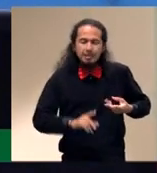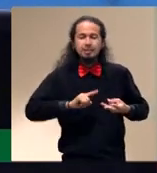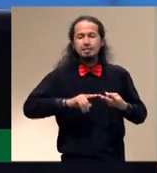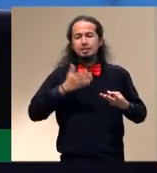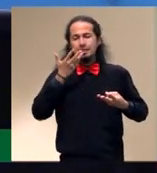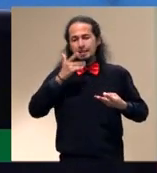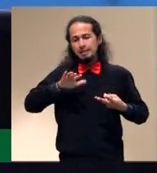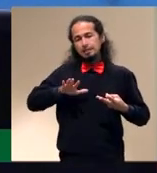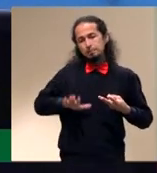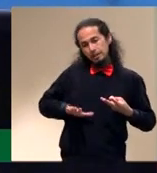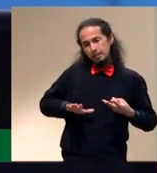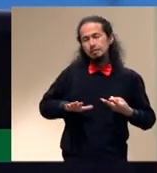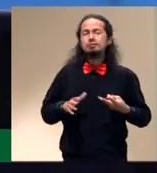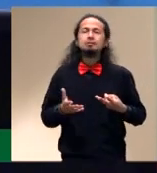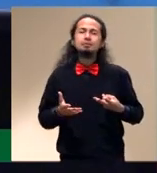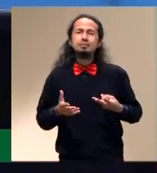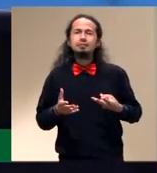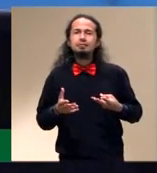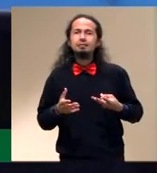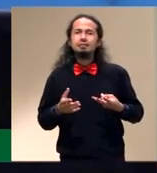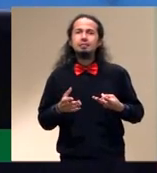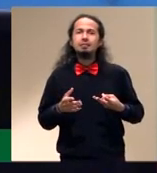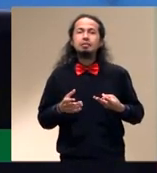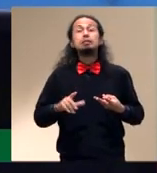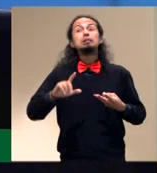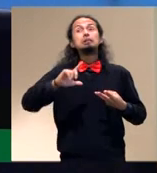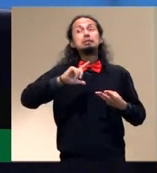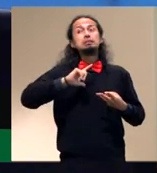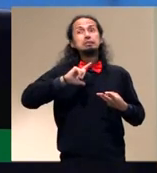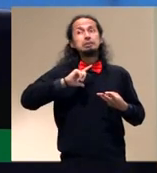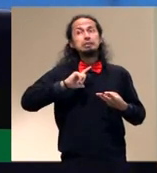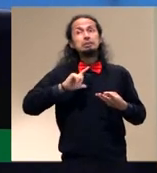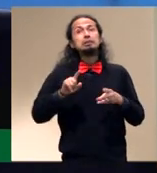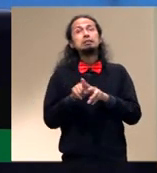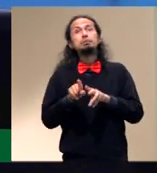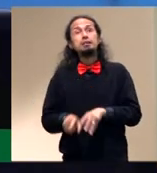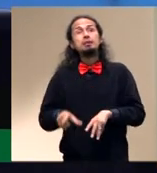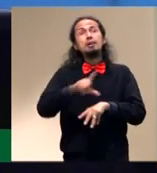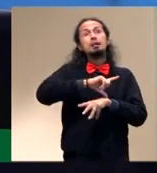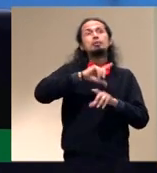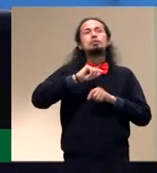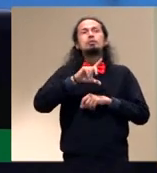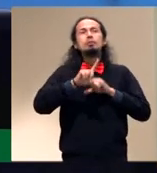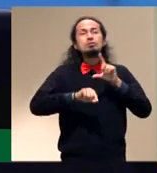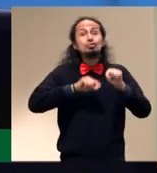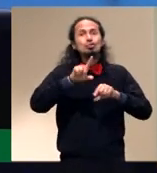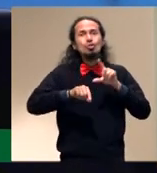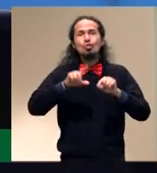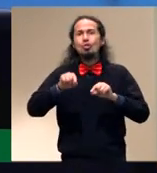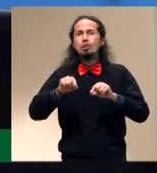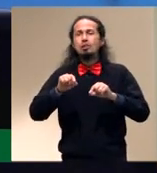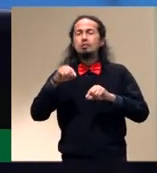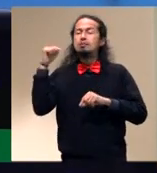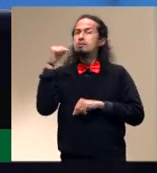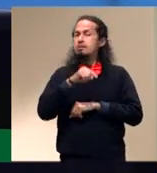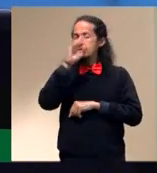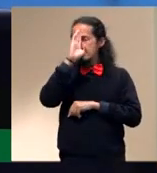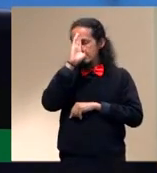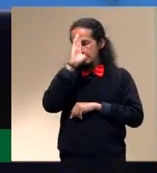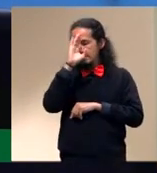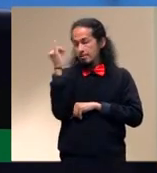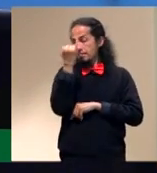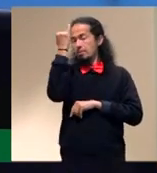se debatia com uma questão de uma seriação também, que eu acho que esse é um ponto forte da definição da